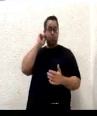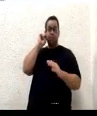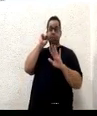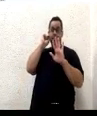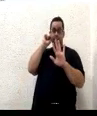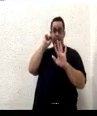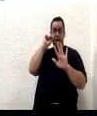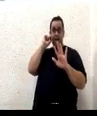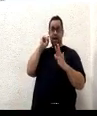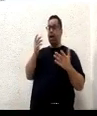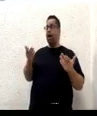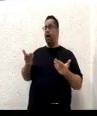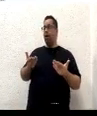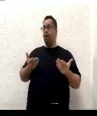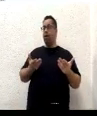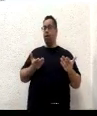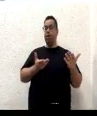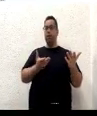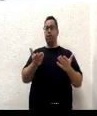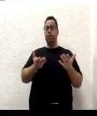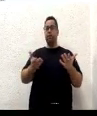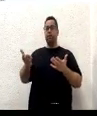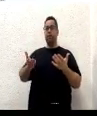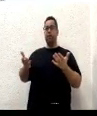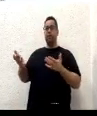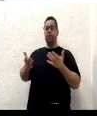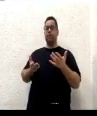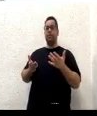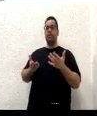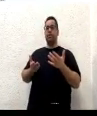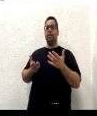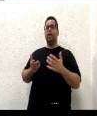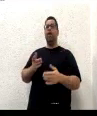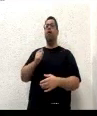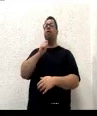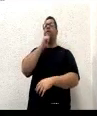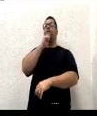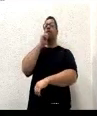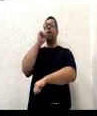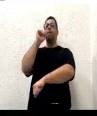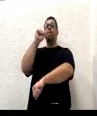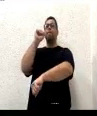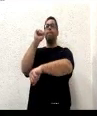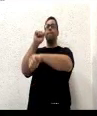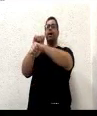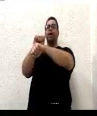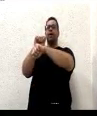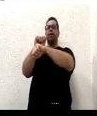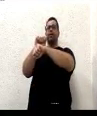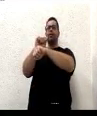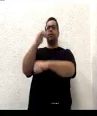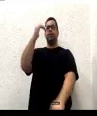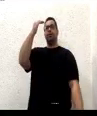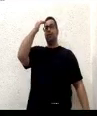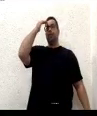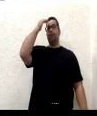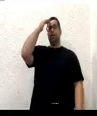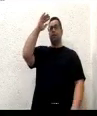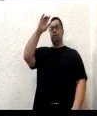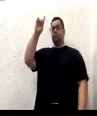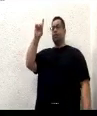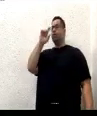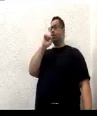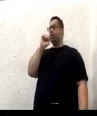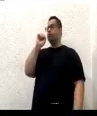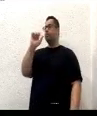uma licitação para colocar o Sem Parar. Graças a Deus, prefeito de Limeira, enxergou que